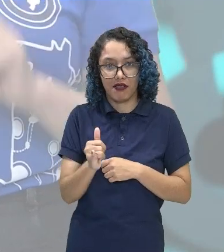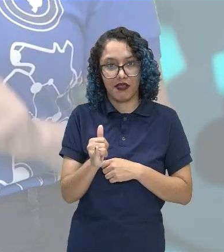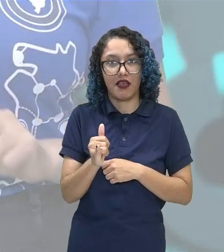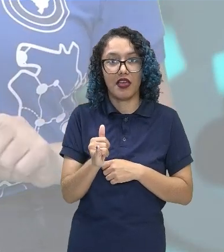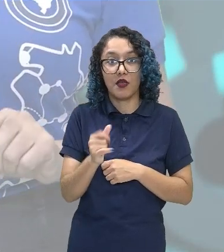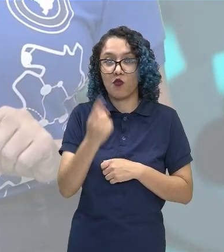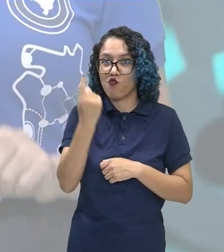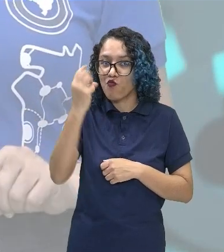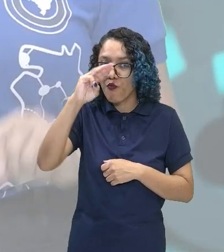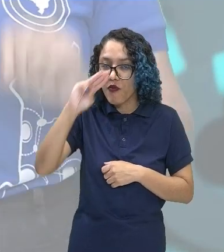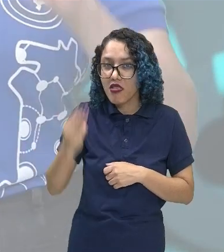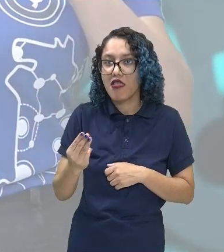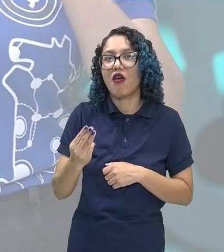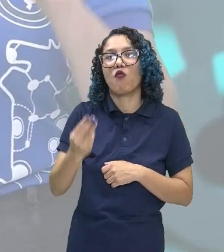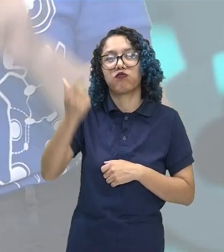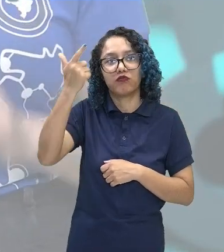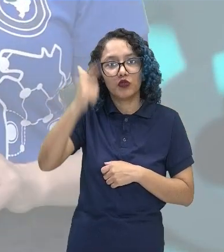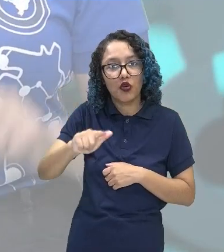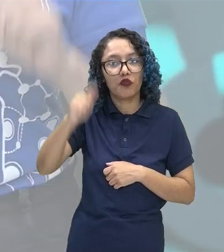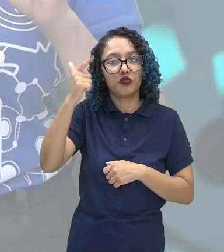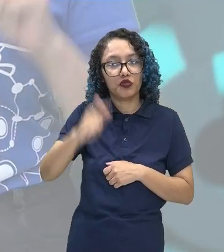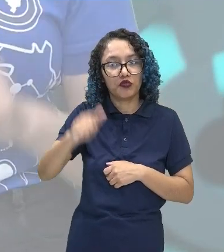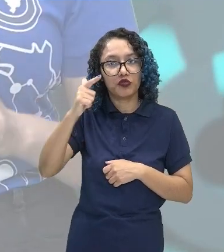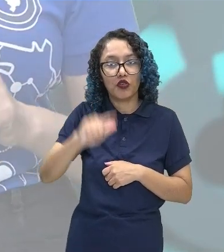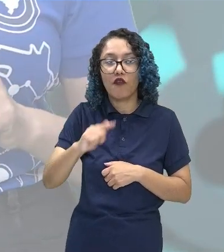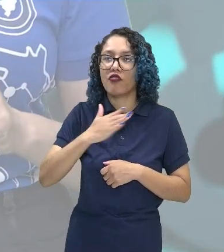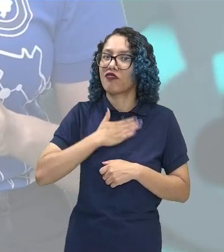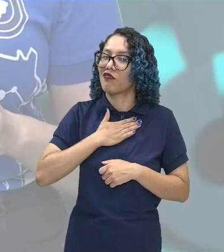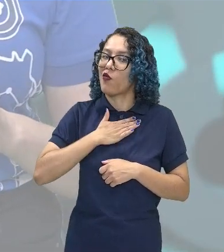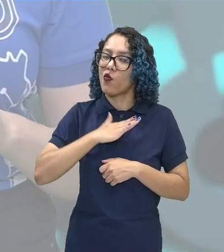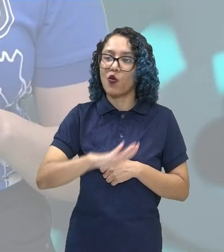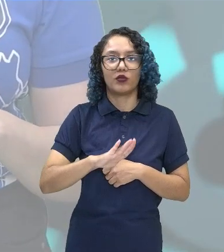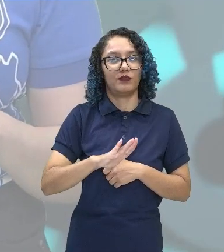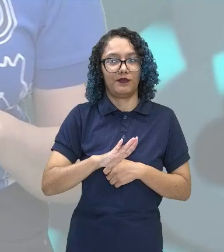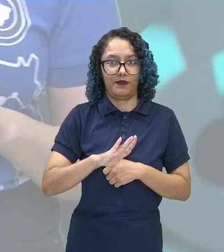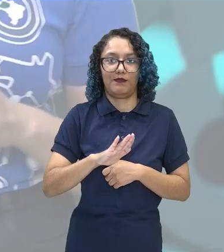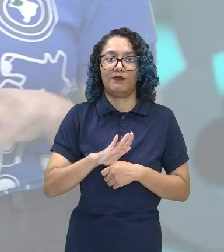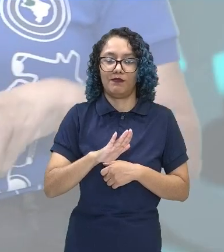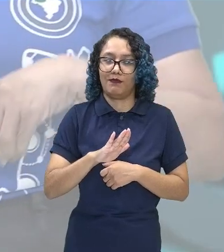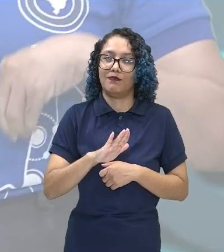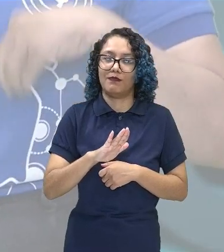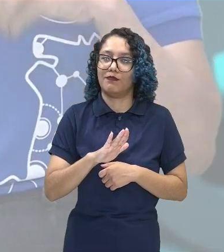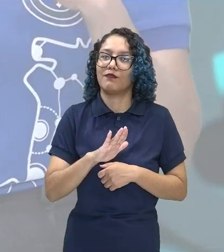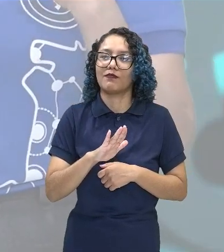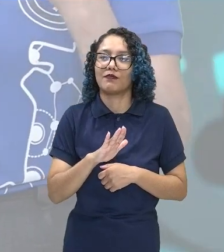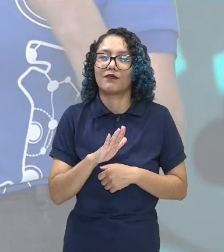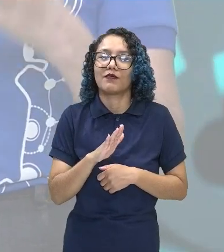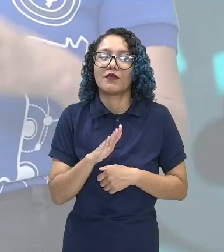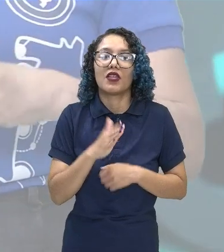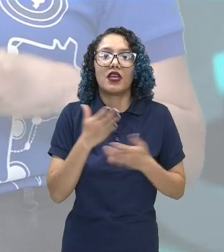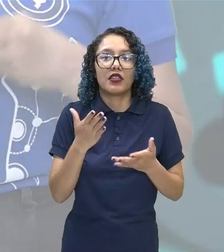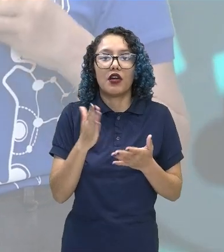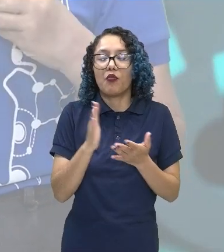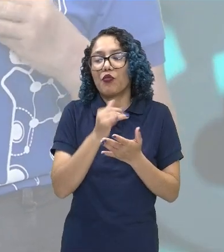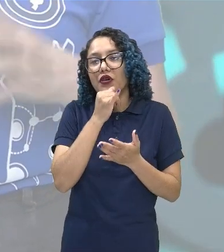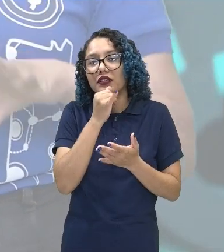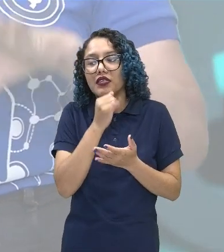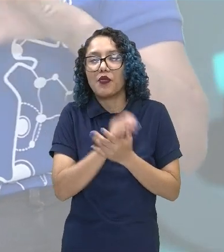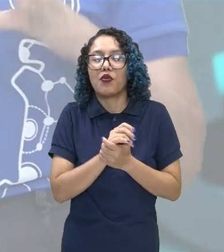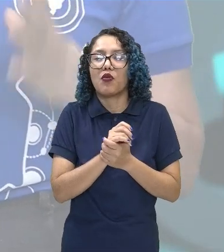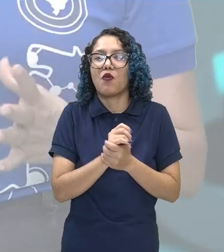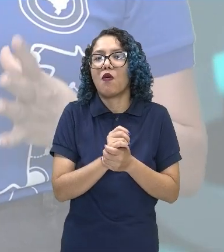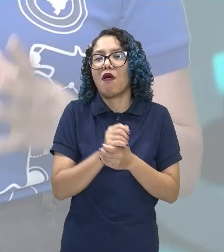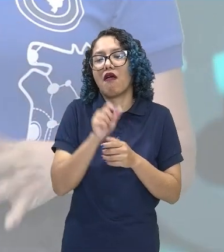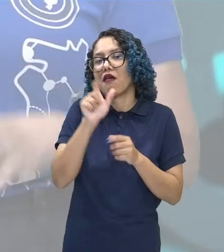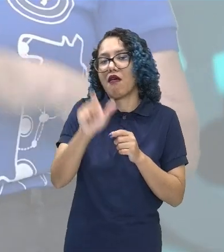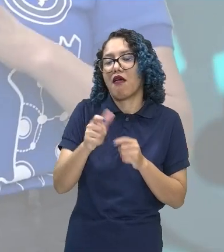1 milhão de vezes que eu não gosto disso, né? Então, alguém, né, um amigo, ou